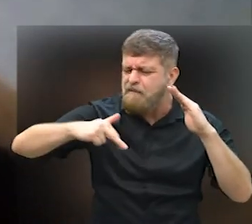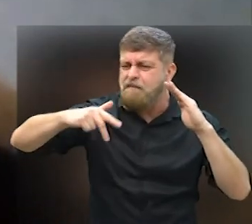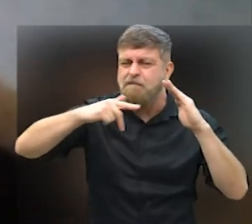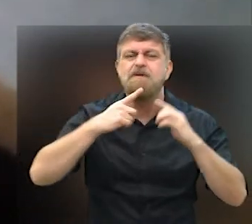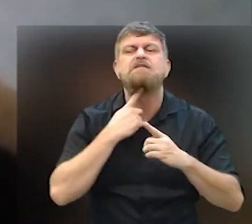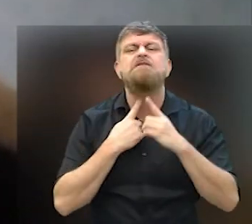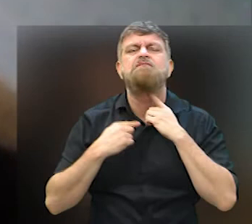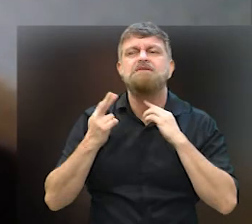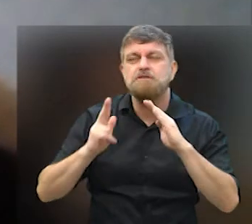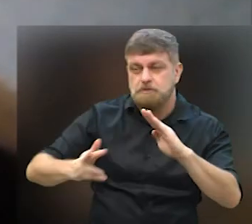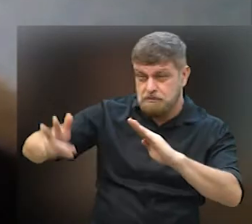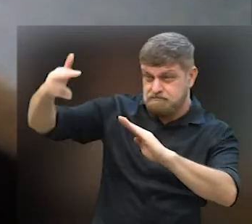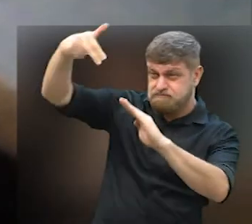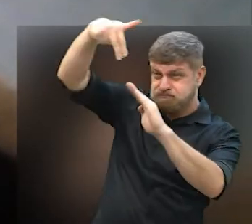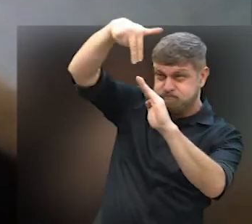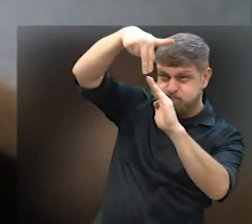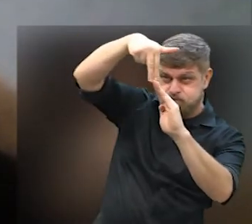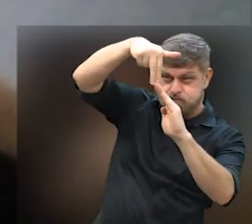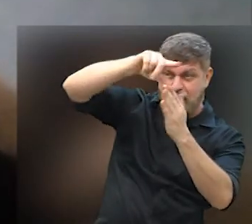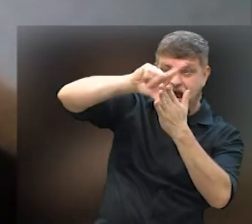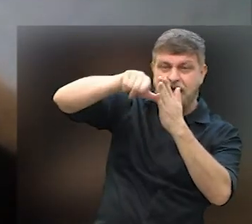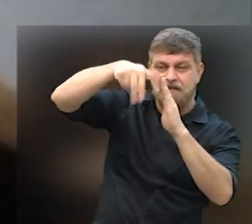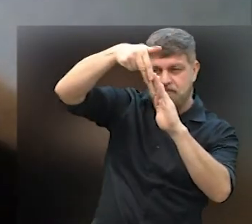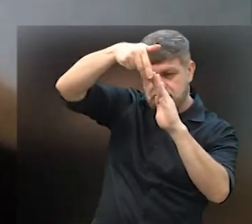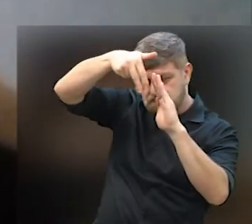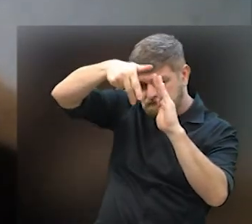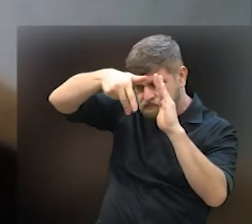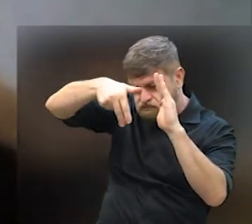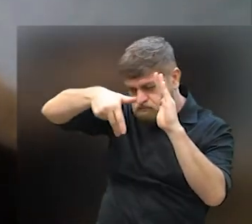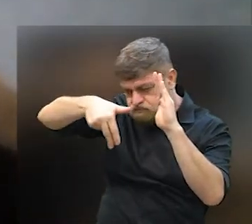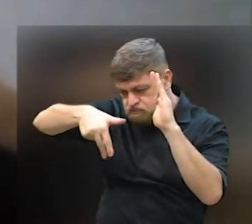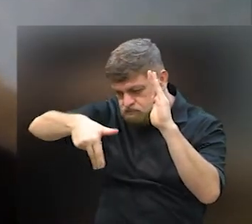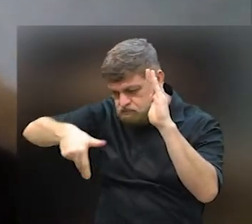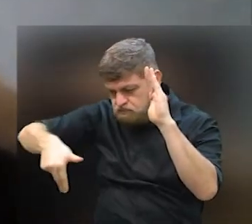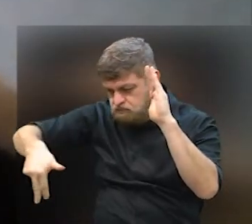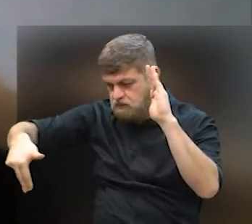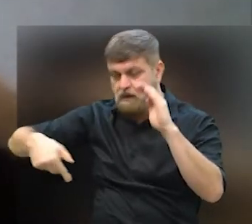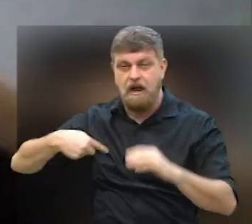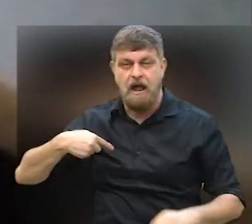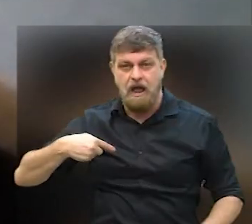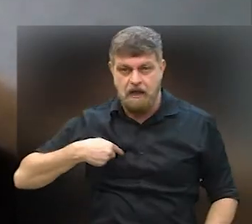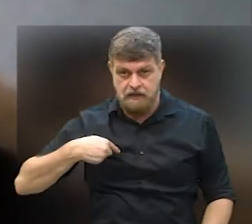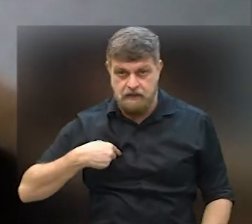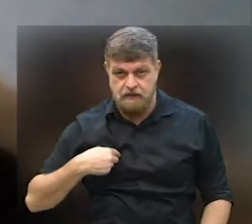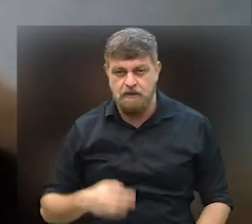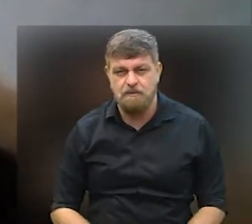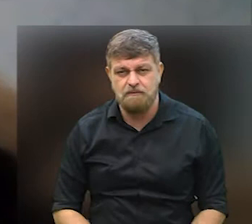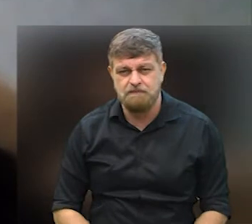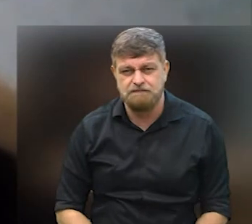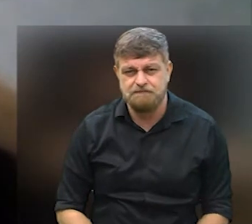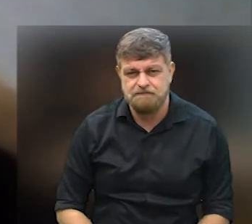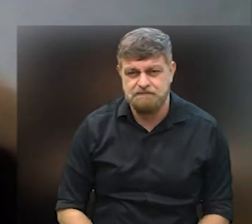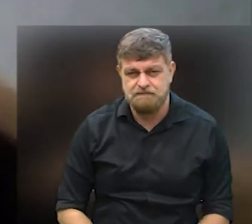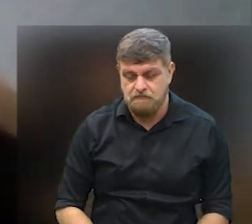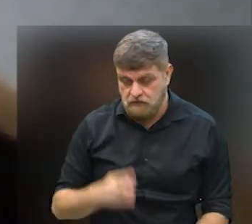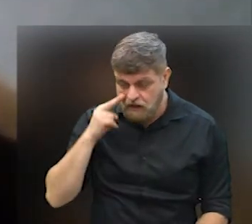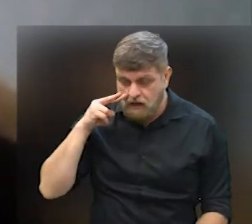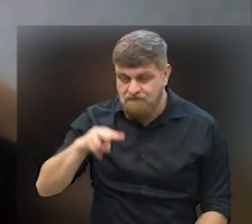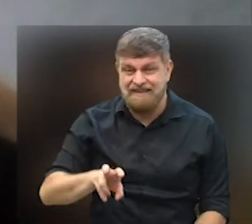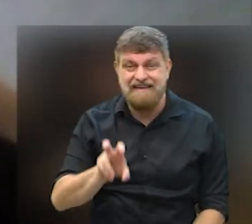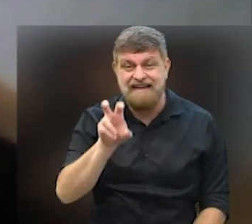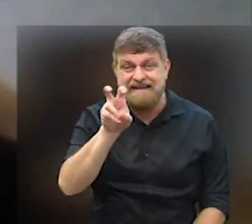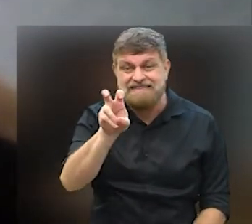gana de chegar ao topo dessa montanha e retornar. Digo até que, por exemplo, eu comento que eu passei